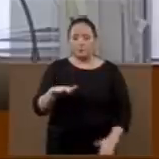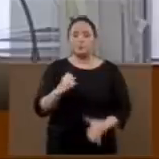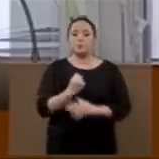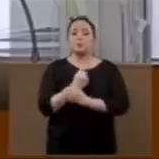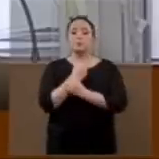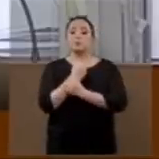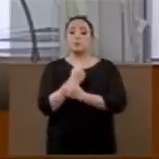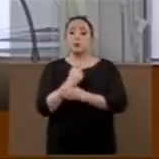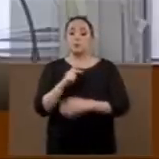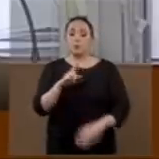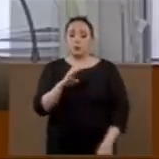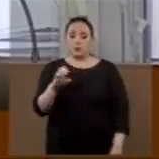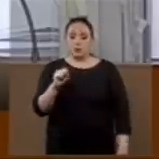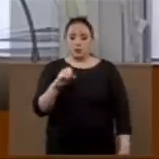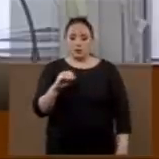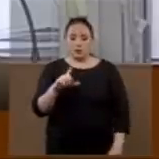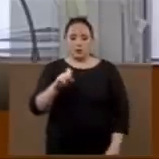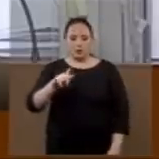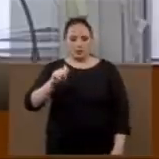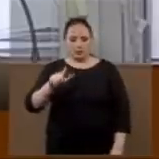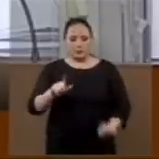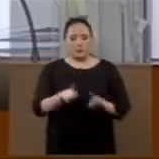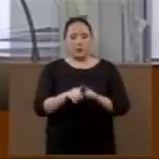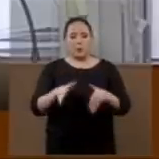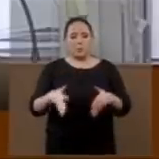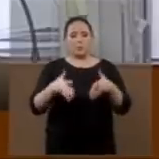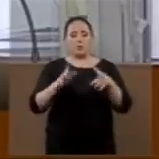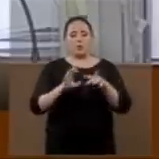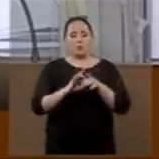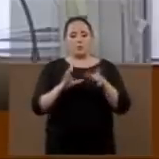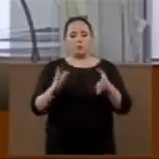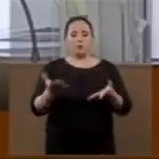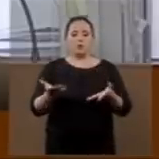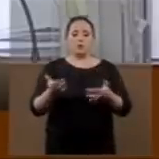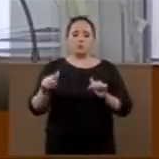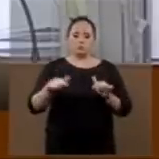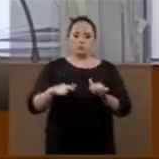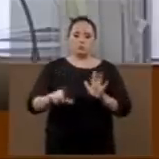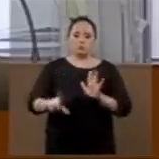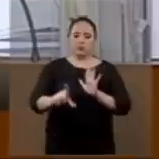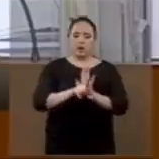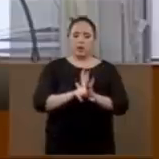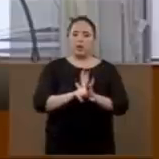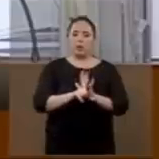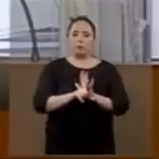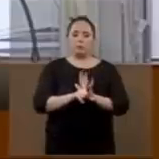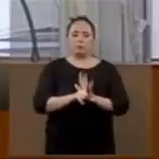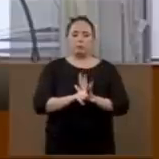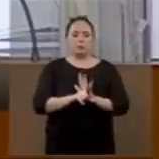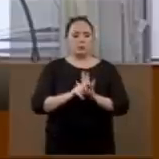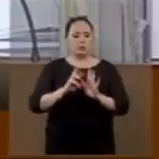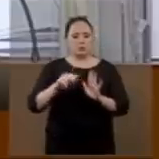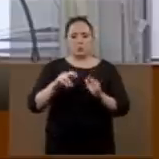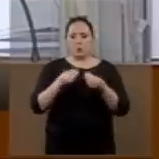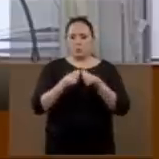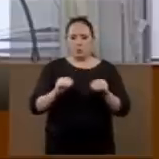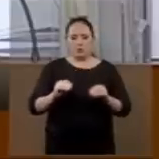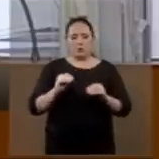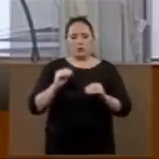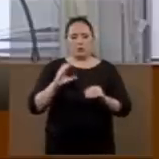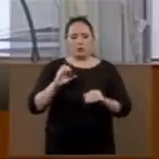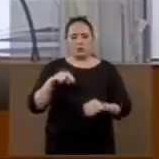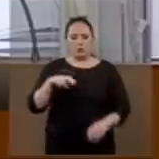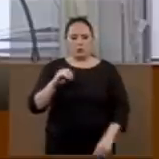legal tributário, promover o livre exercício de sua atividade legal, lícita, sem prejudicar o equilíbrio